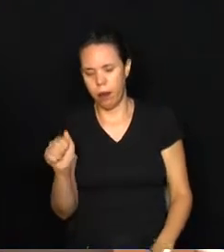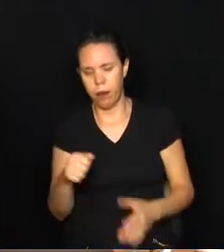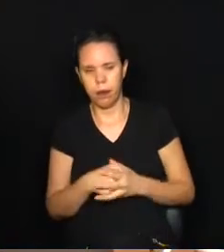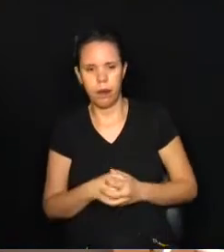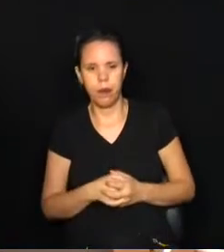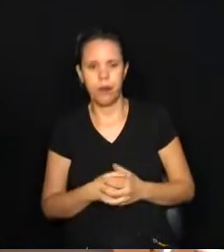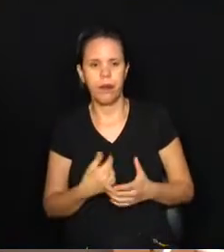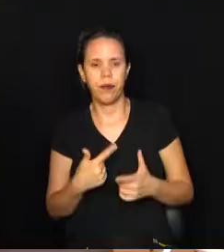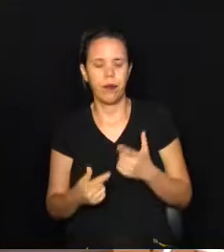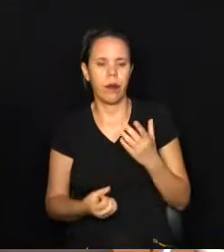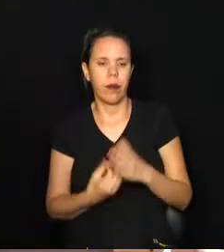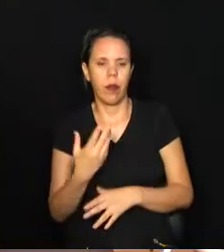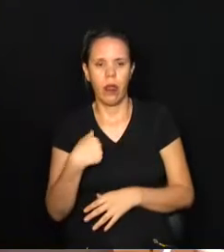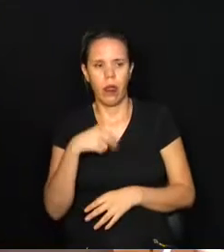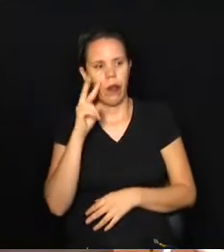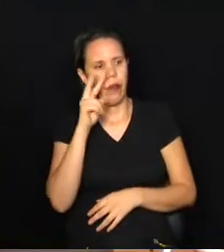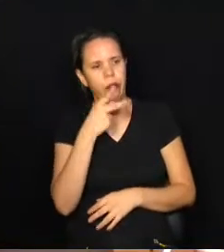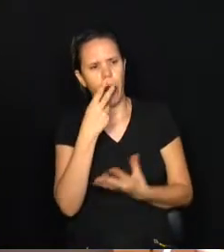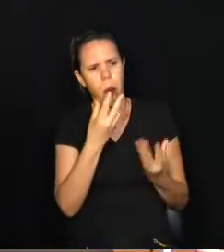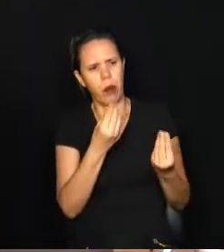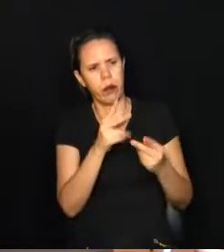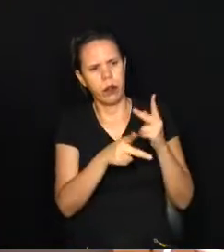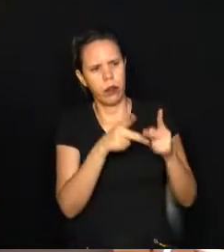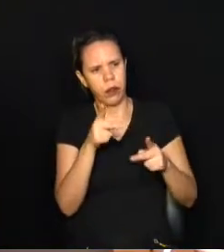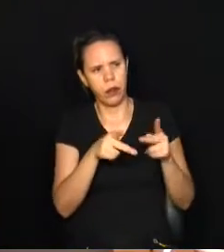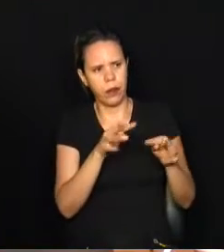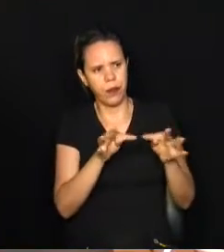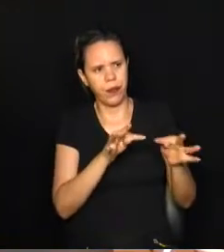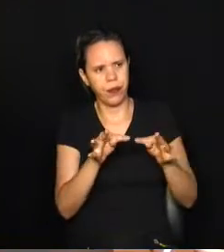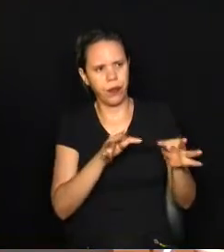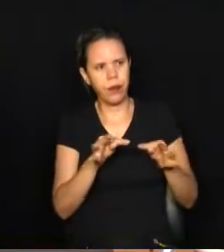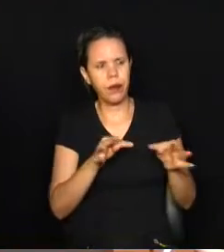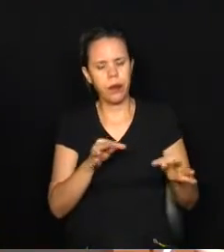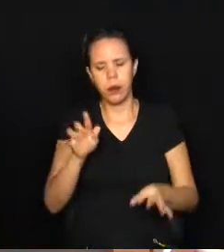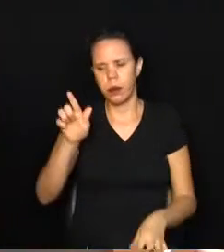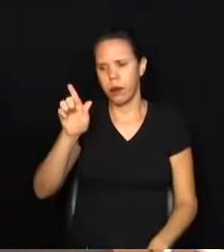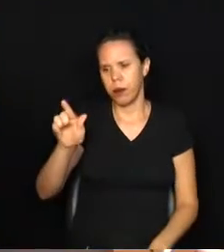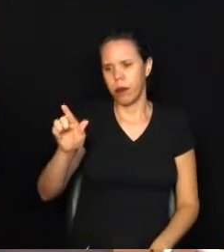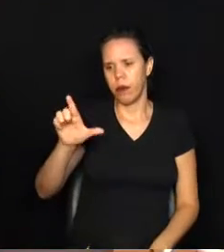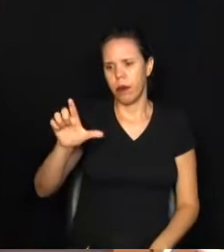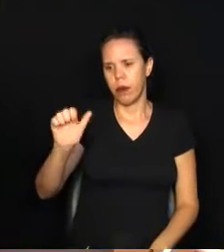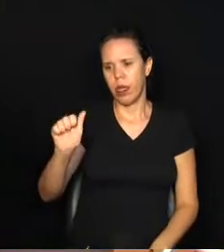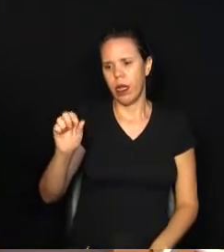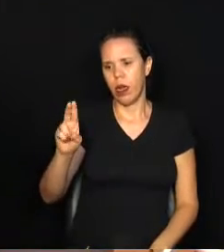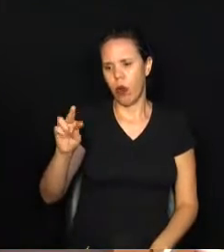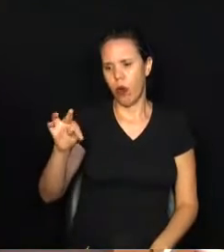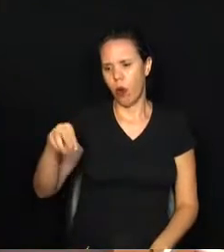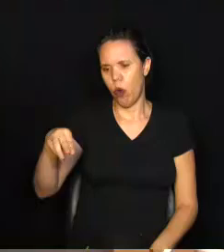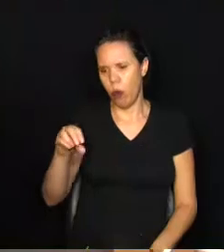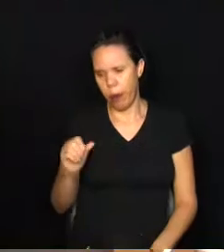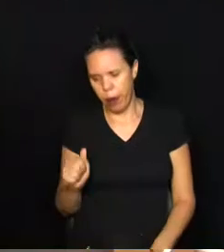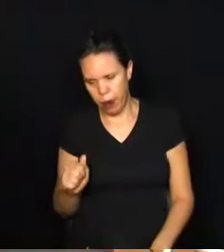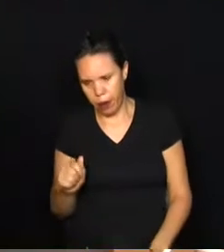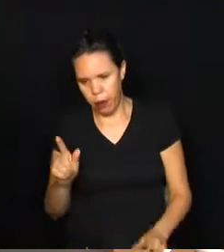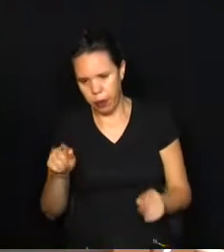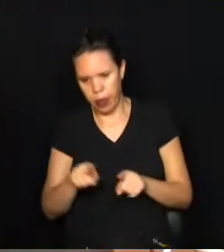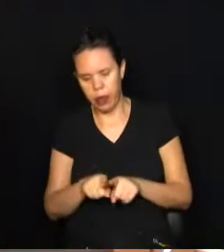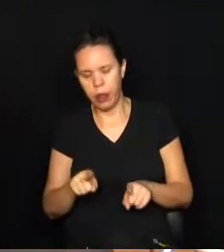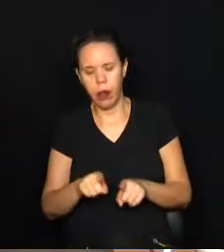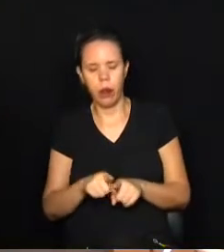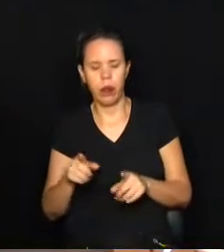Quando você ouve falar mutirão do glaucoma, significa ausência de prevenção para aquelas pessoas.